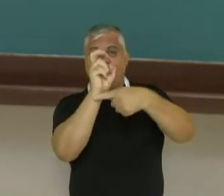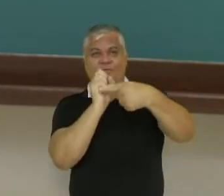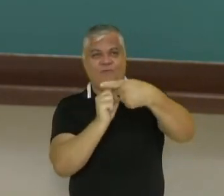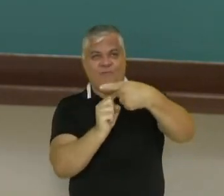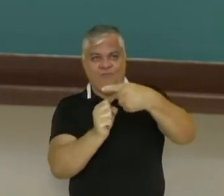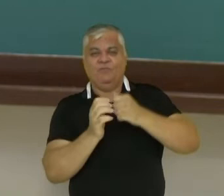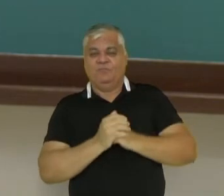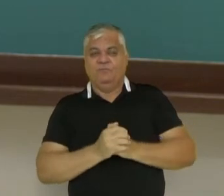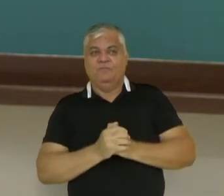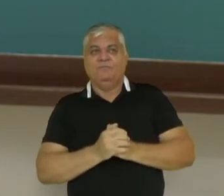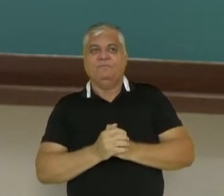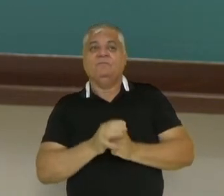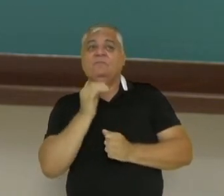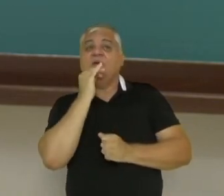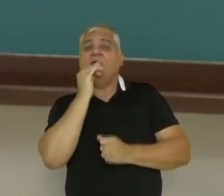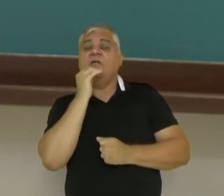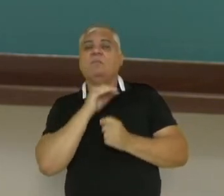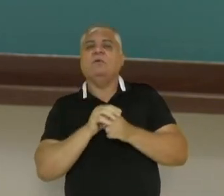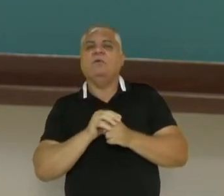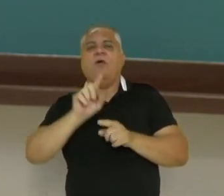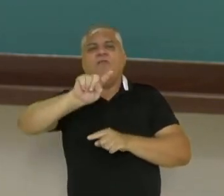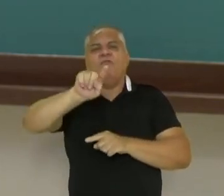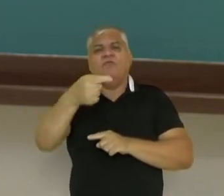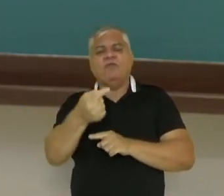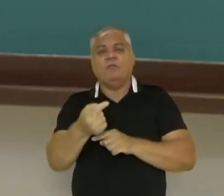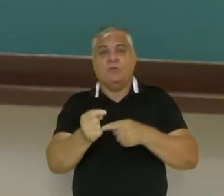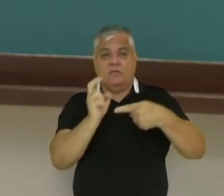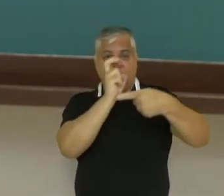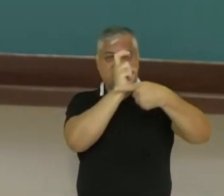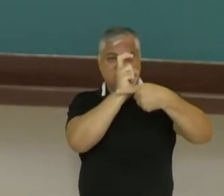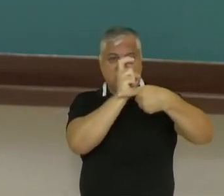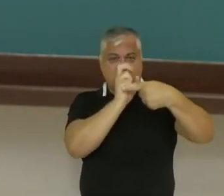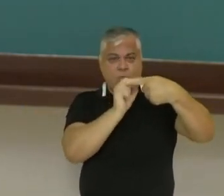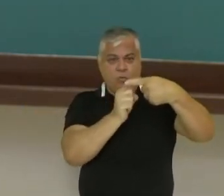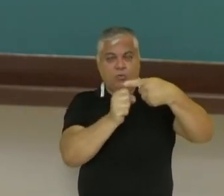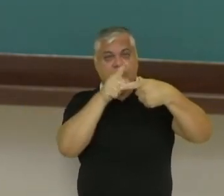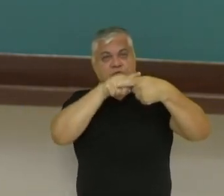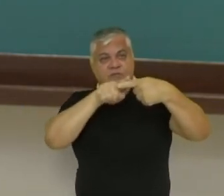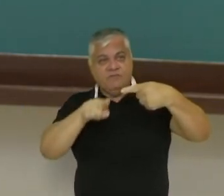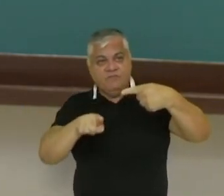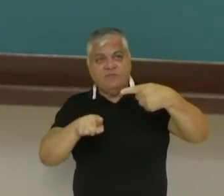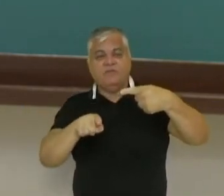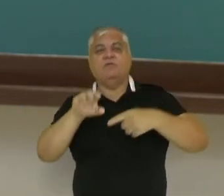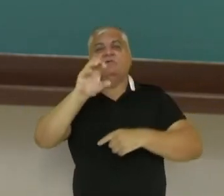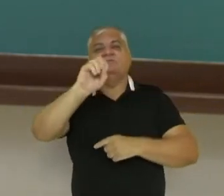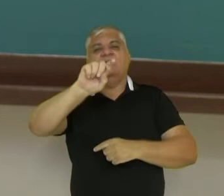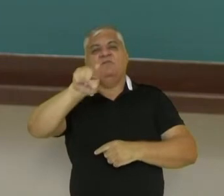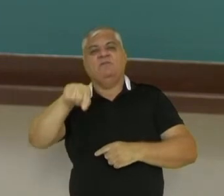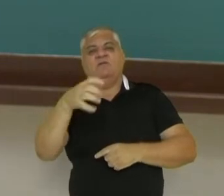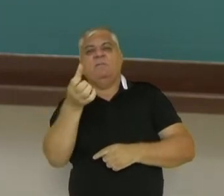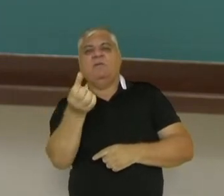Forma decimal. Eu vou fazer como? Dividir 5 por 8. Vou encontrar um número decimal